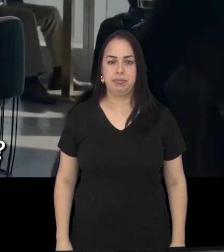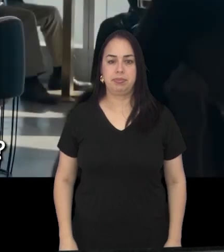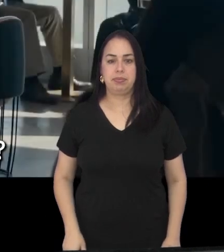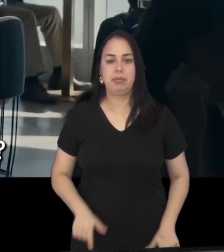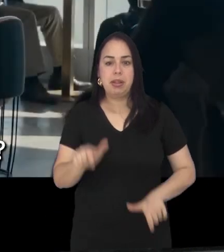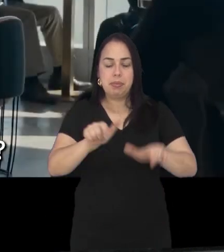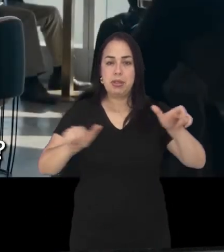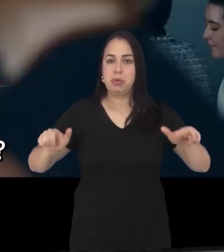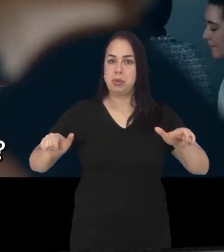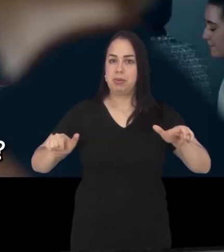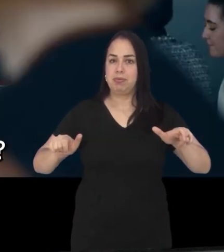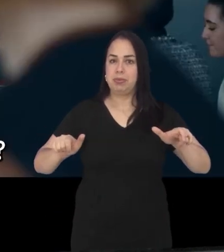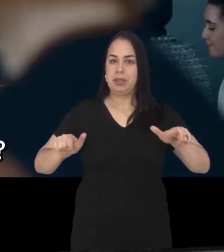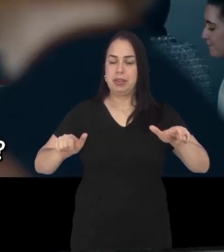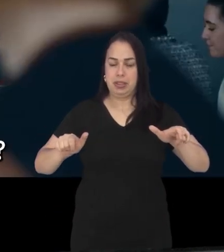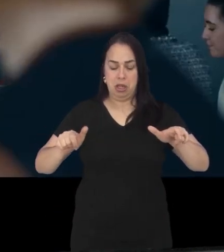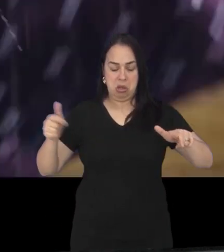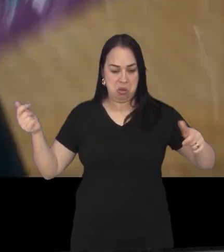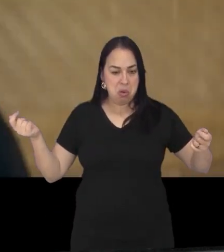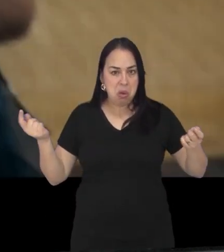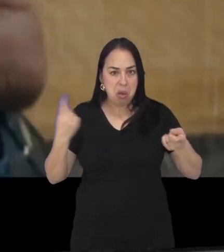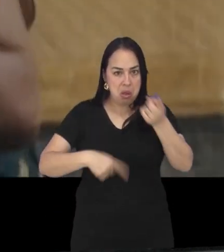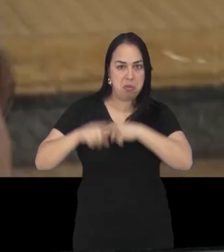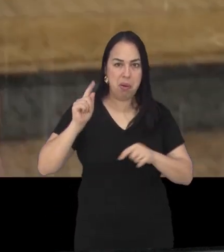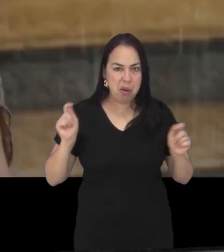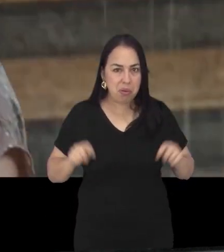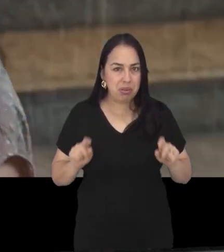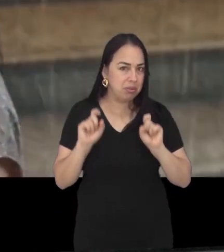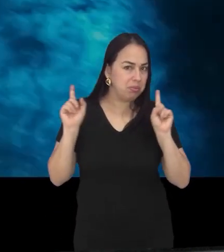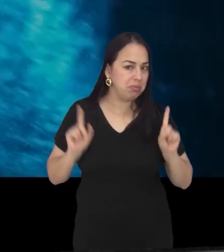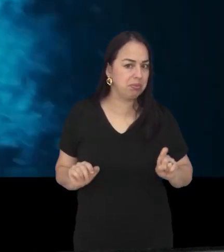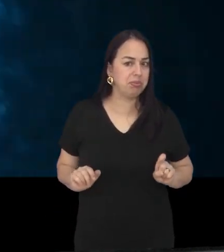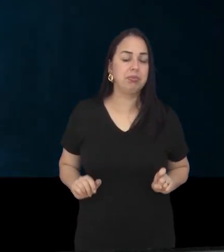Pessoas como eu, elas conseguem superar?